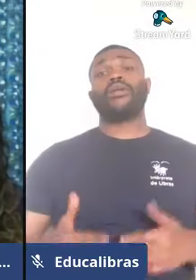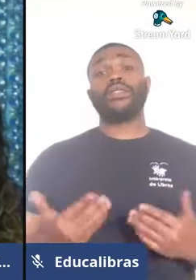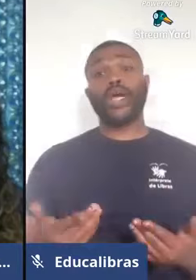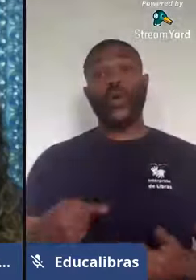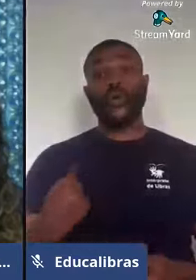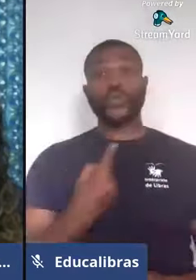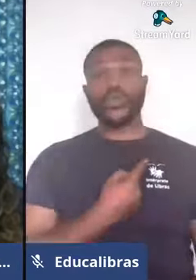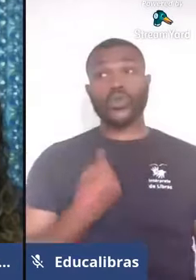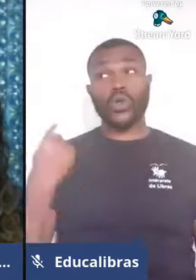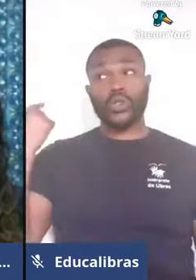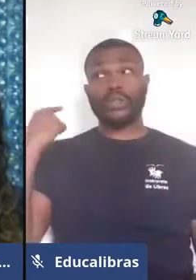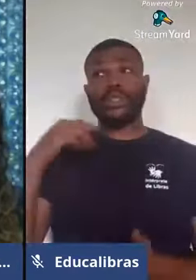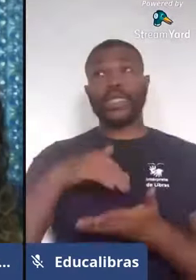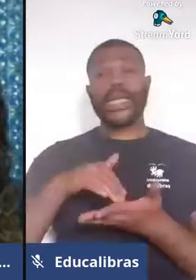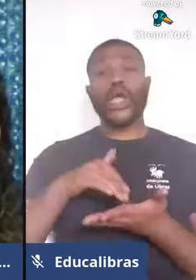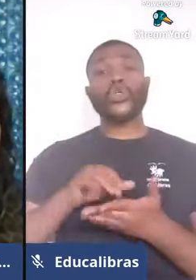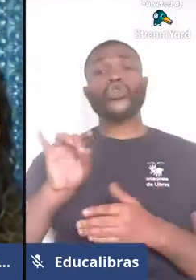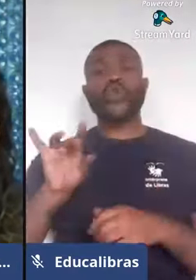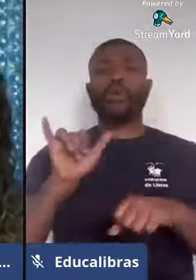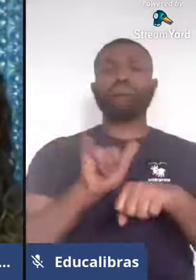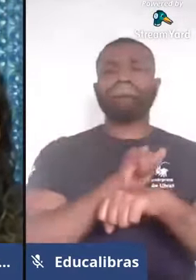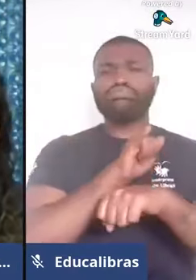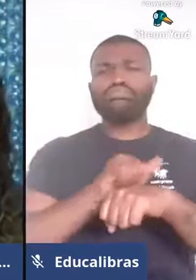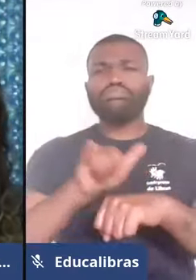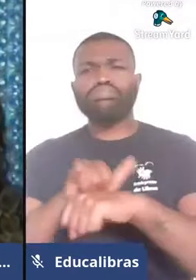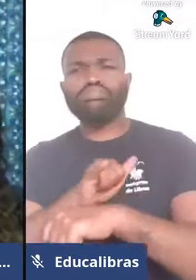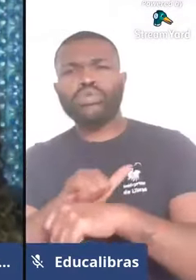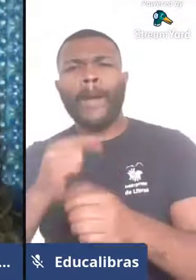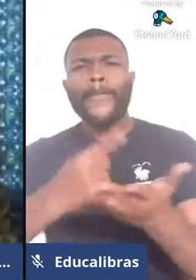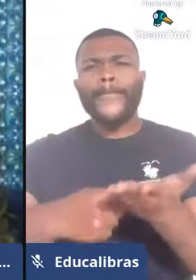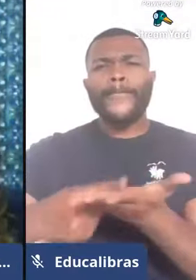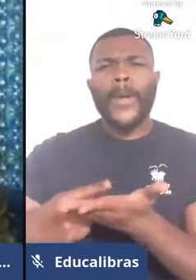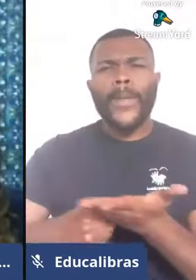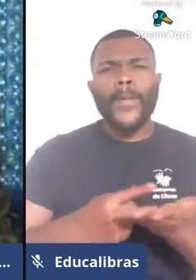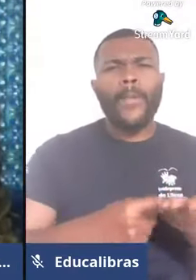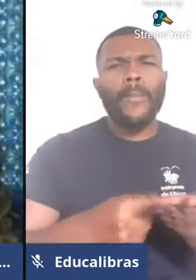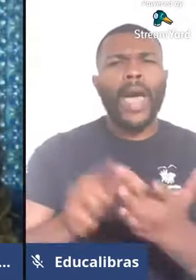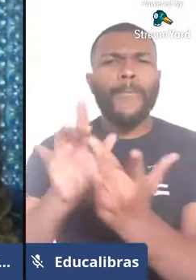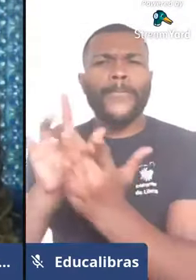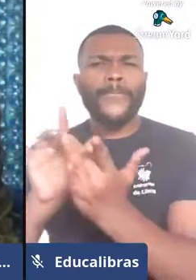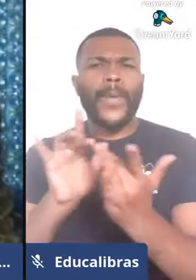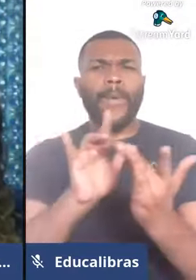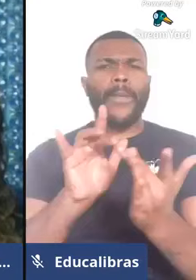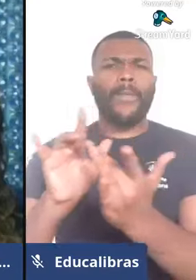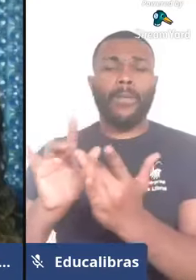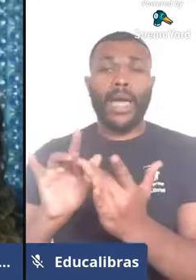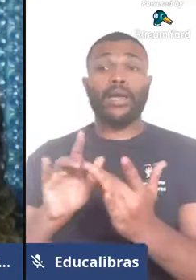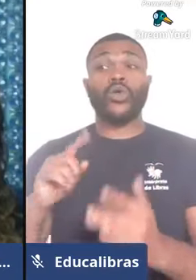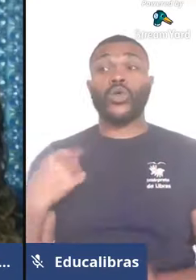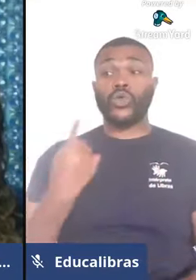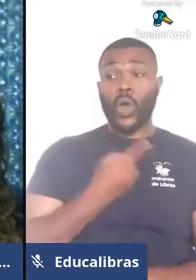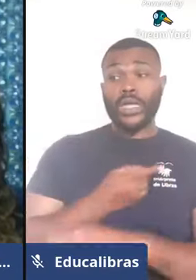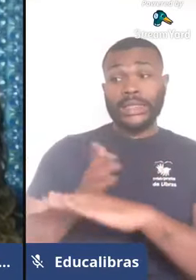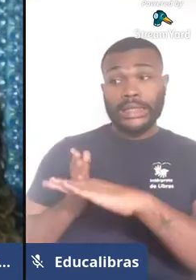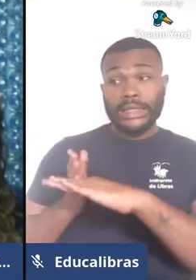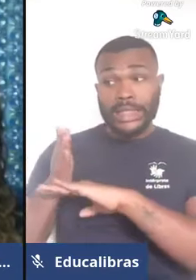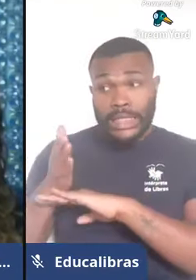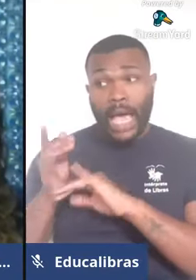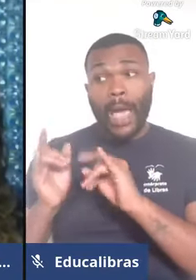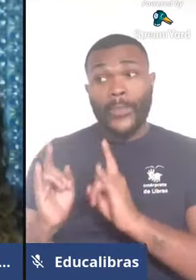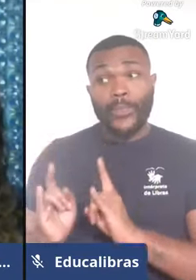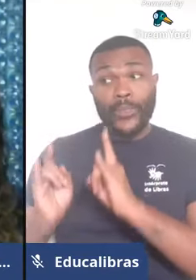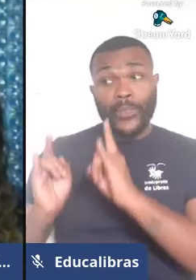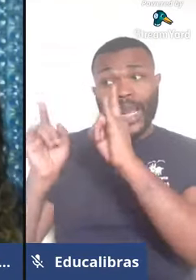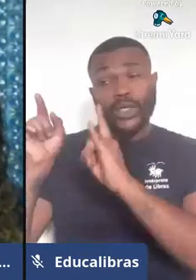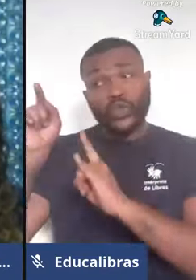era um papel mais de articulação. Então, a gente ia muito para lá, fisicamente, para discutir planejamento,